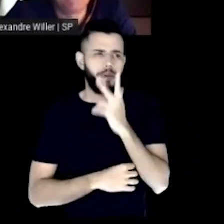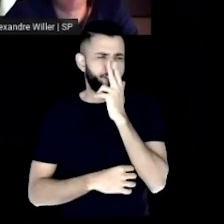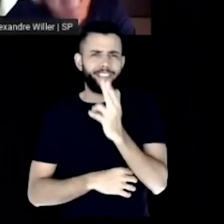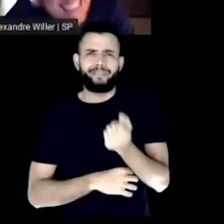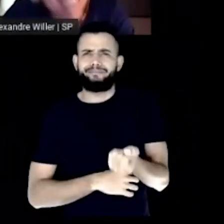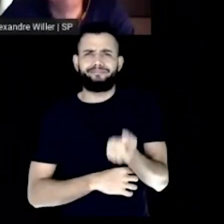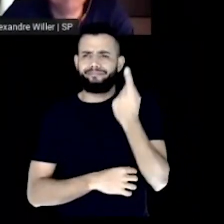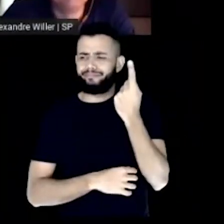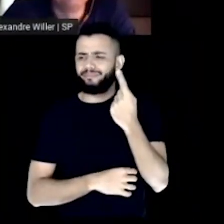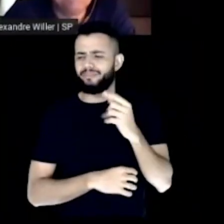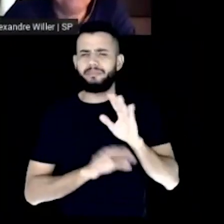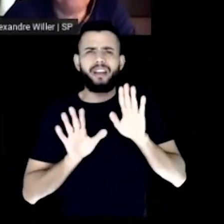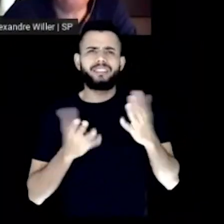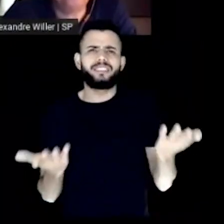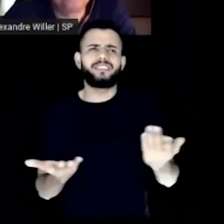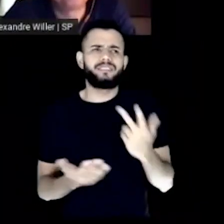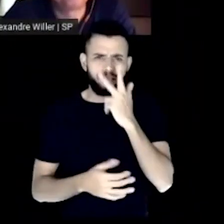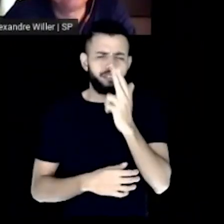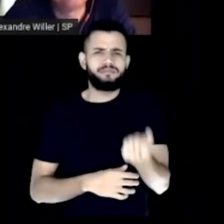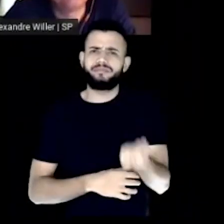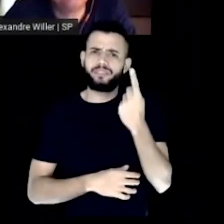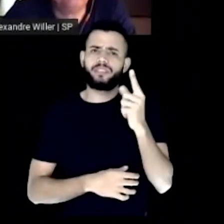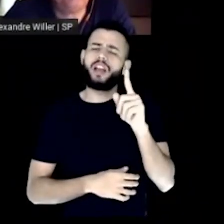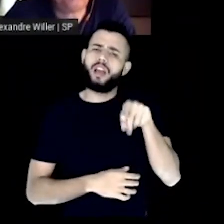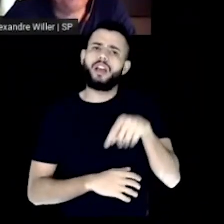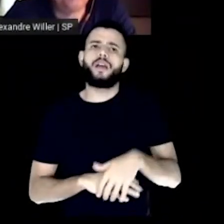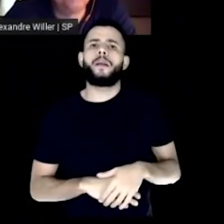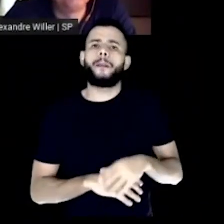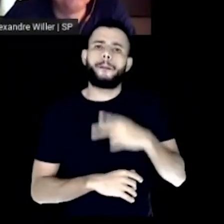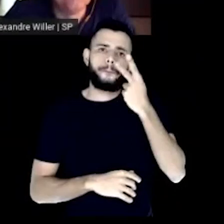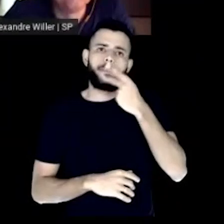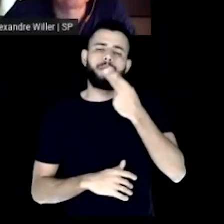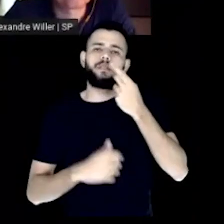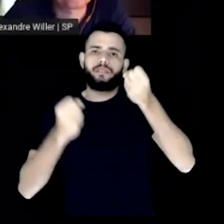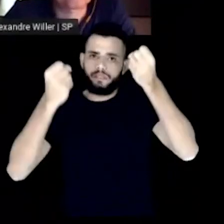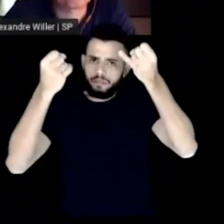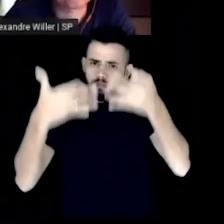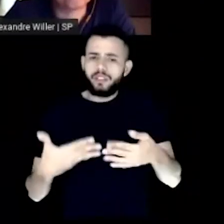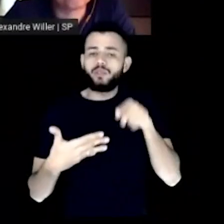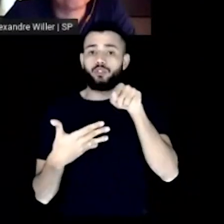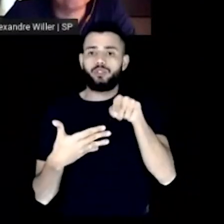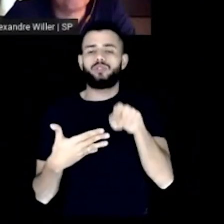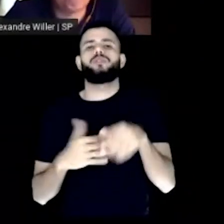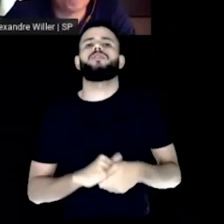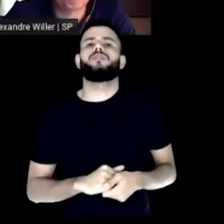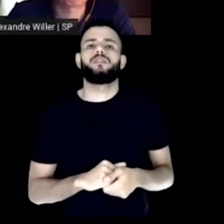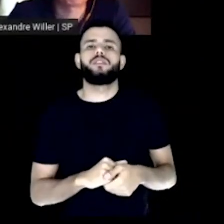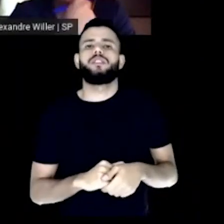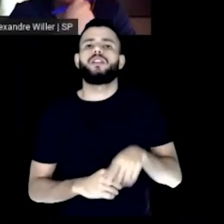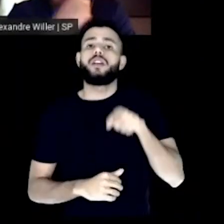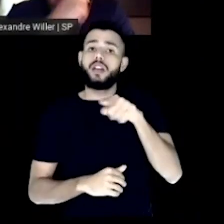Eu achei um tanto insólito, mas um pouco. E ele estava falando disso, né, justamente desse ponto